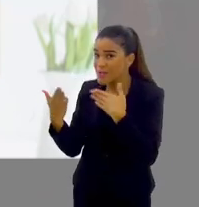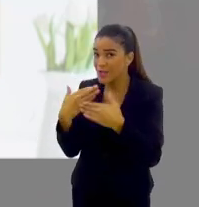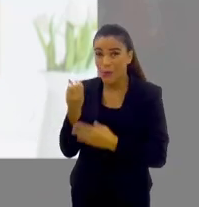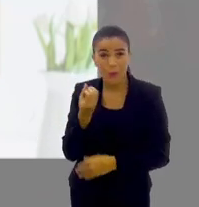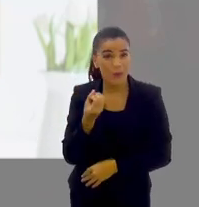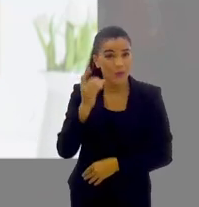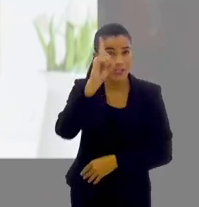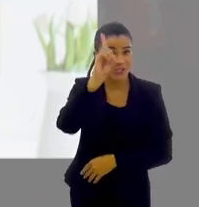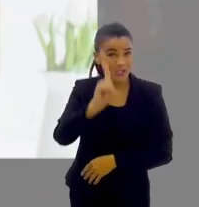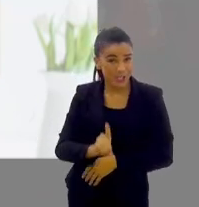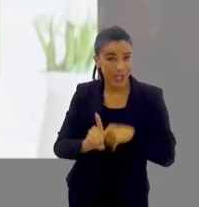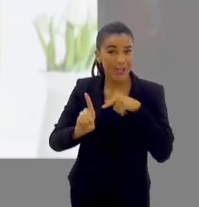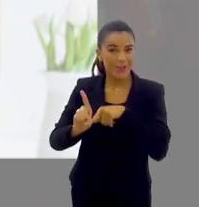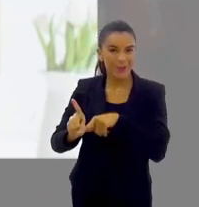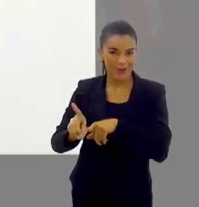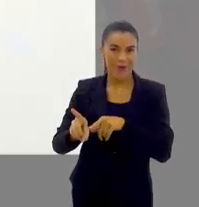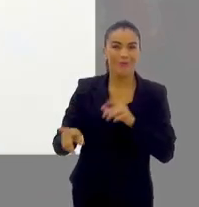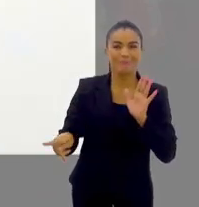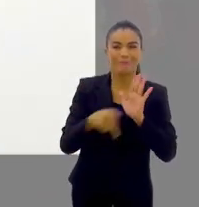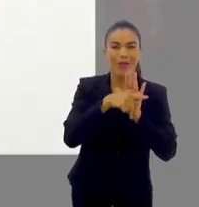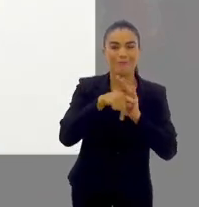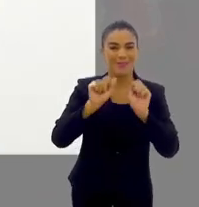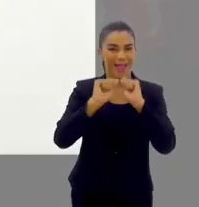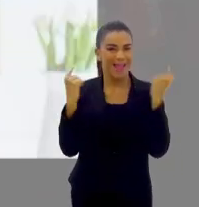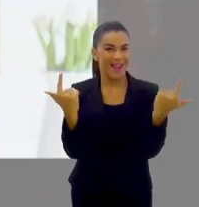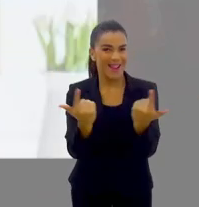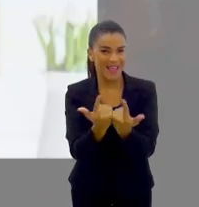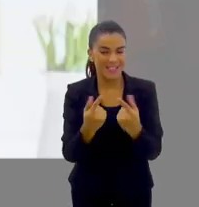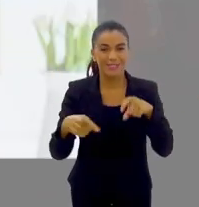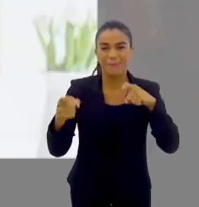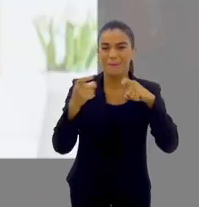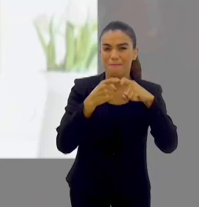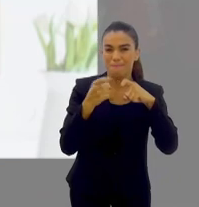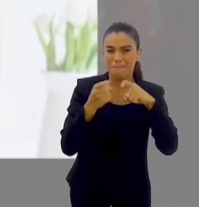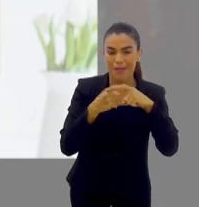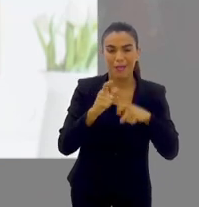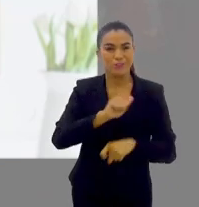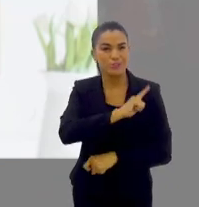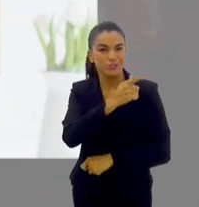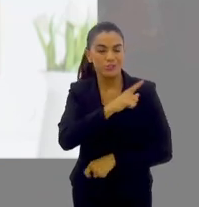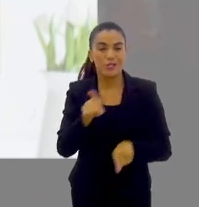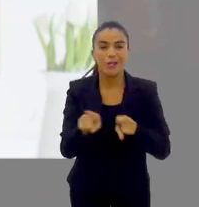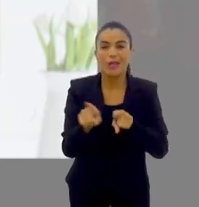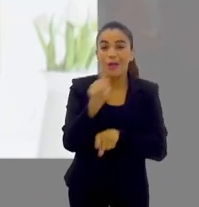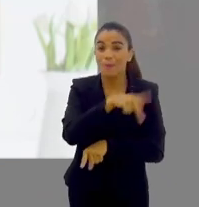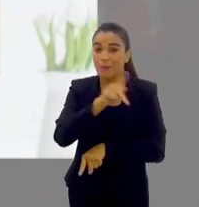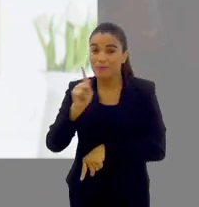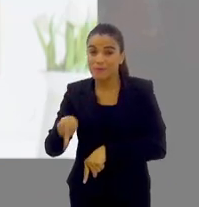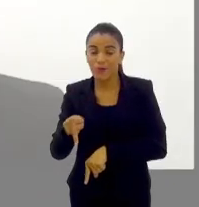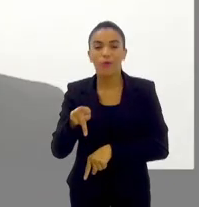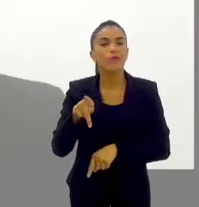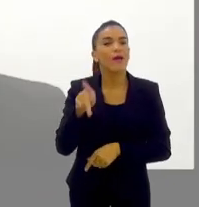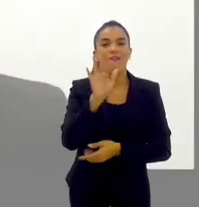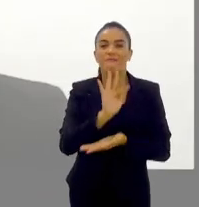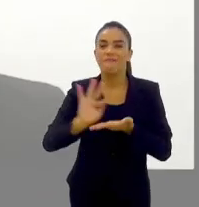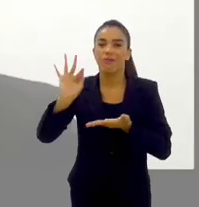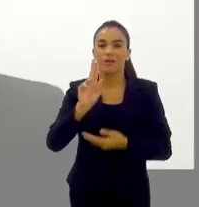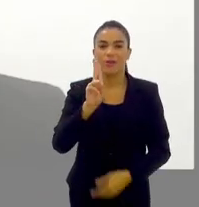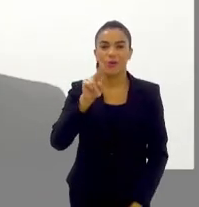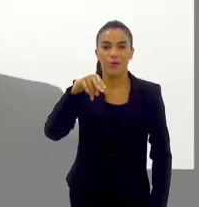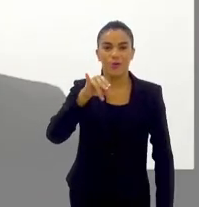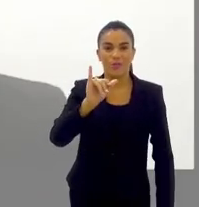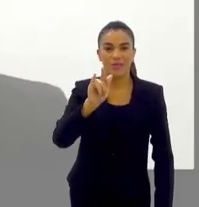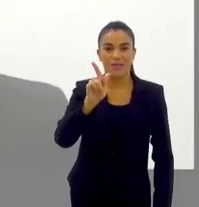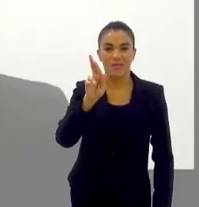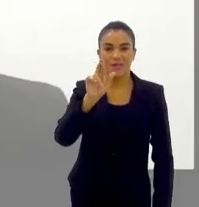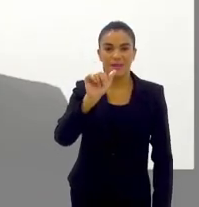do Departamento Médico da Alerj, Sami Chitayá, que também é médico gestor e professor de medicina na Unigran Rio.